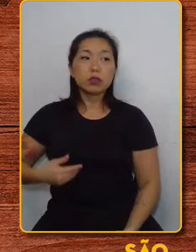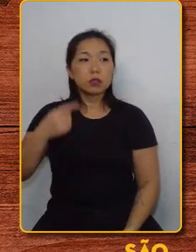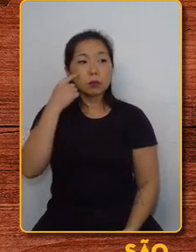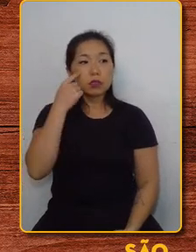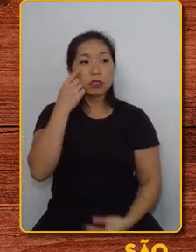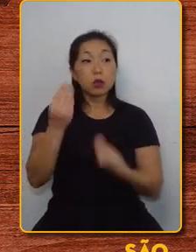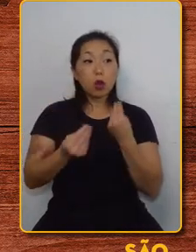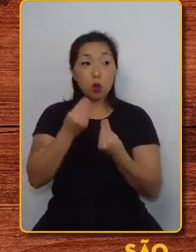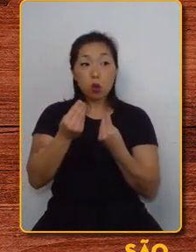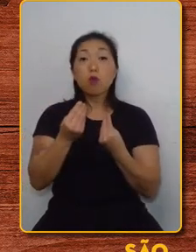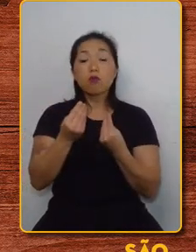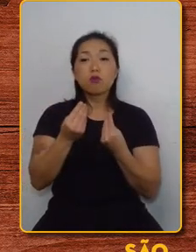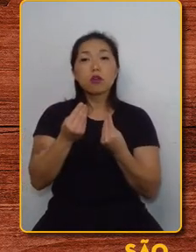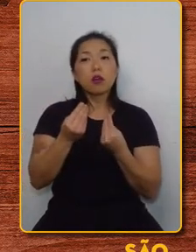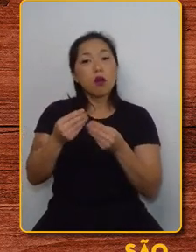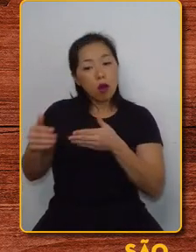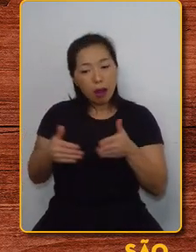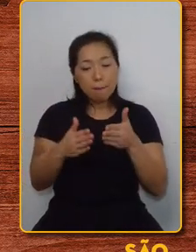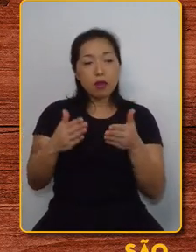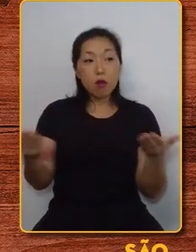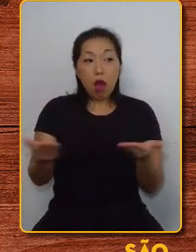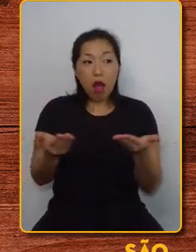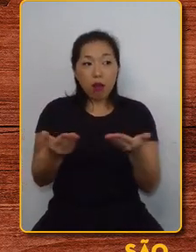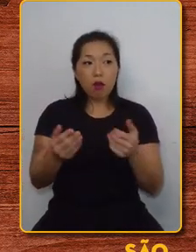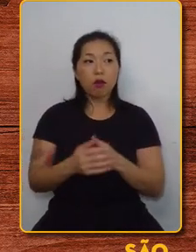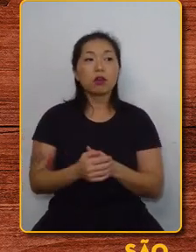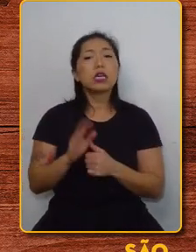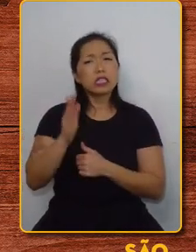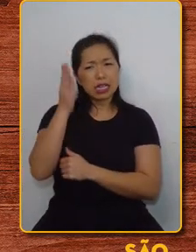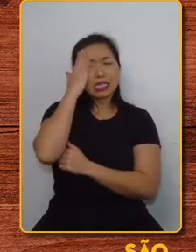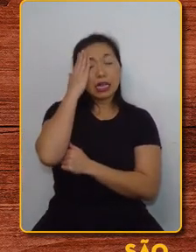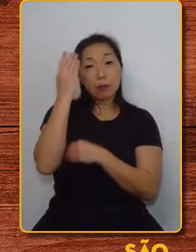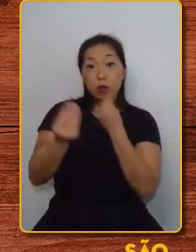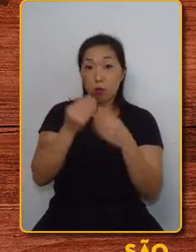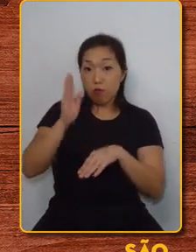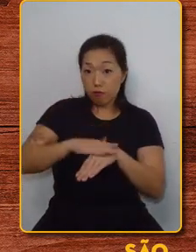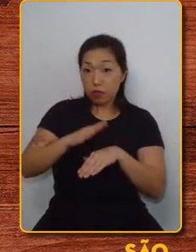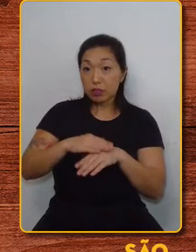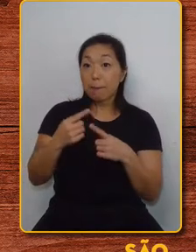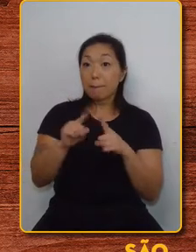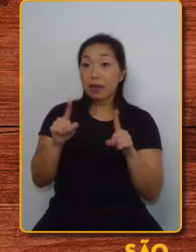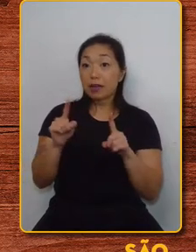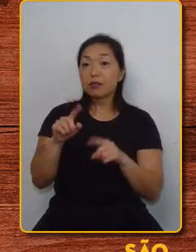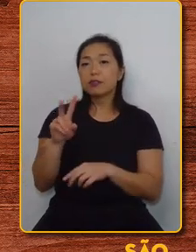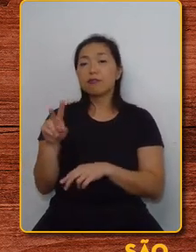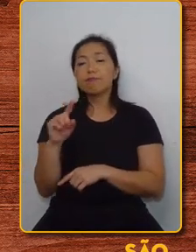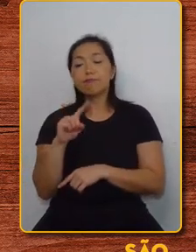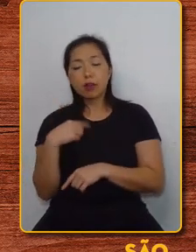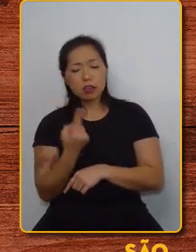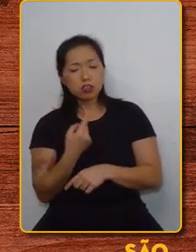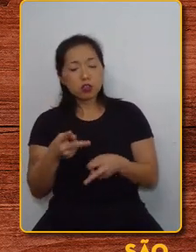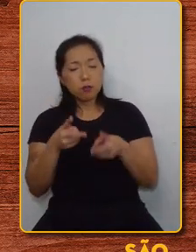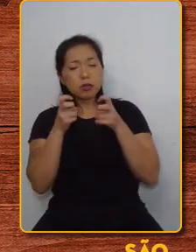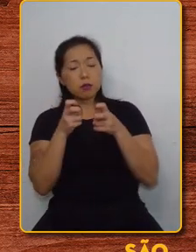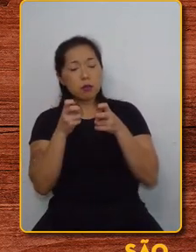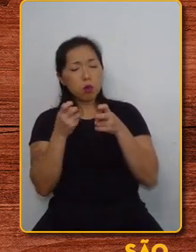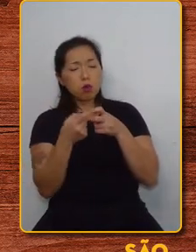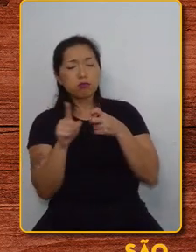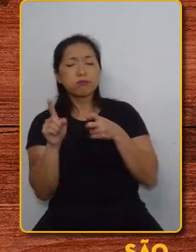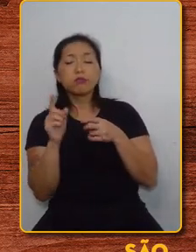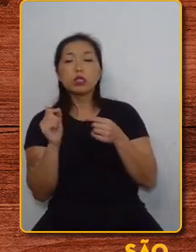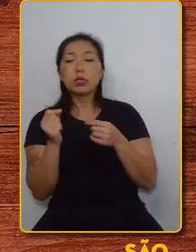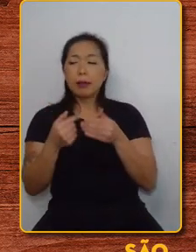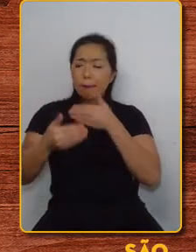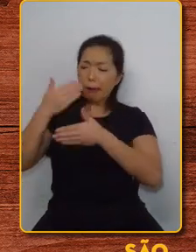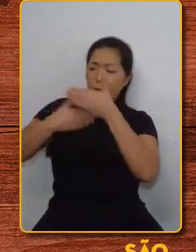situação está. Então, a gente já sabe o que tem que fazer, mas a gente viu nos últimos dias o retrocesso e a extinção de